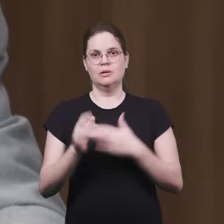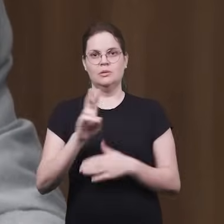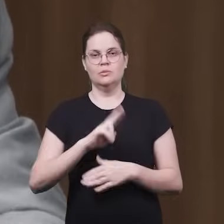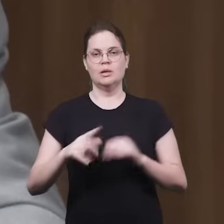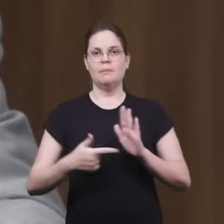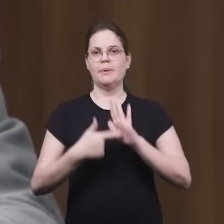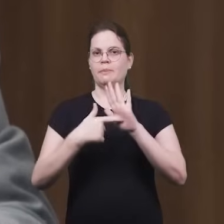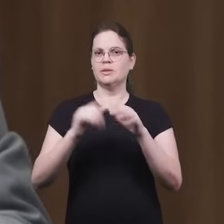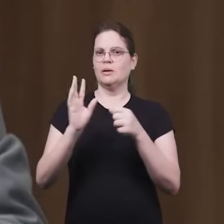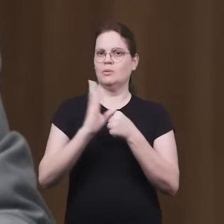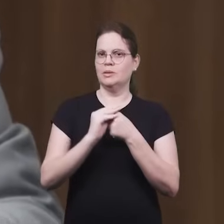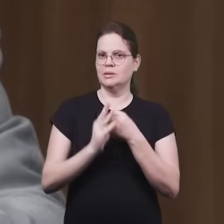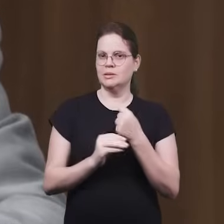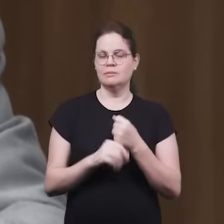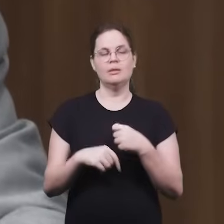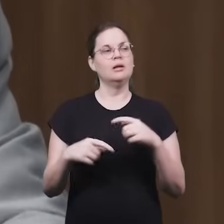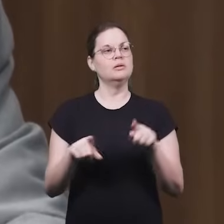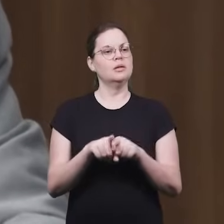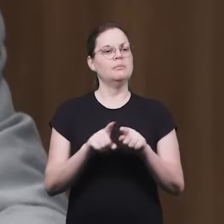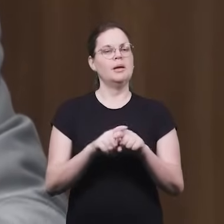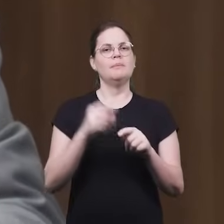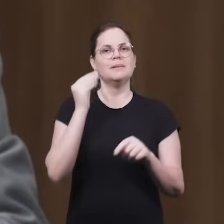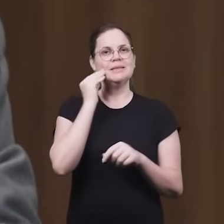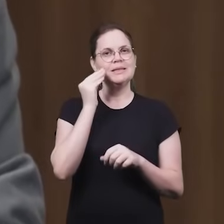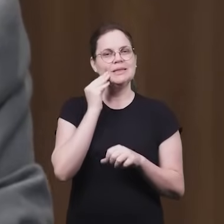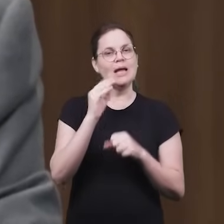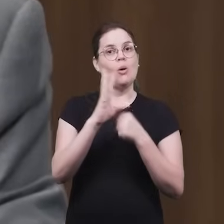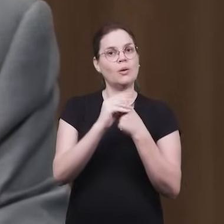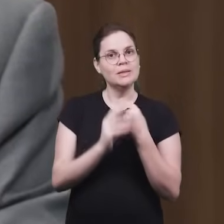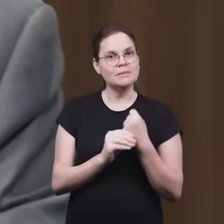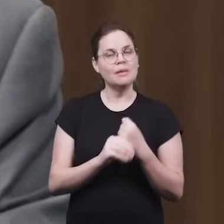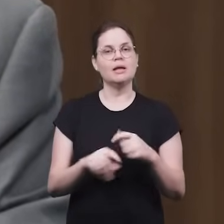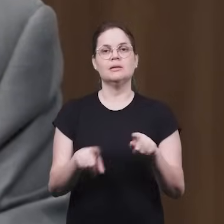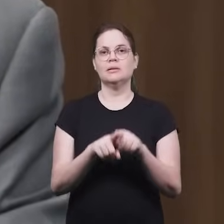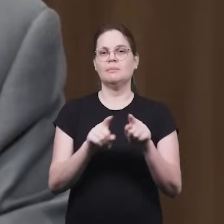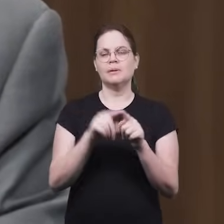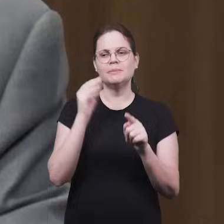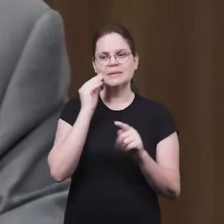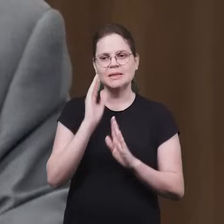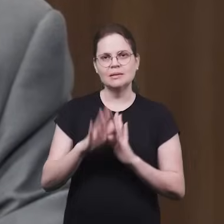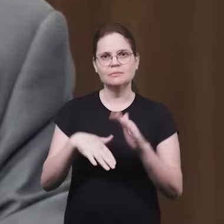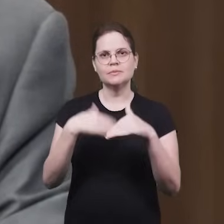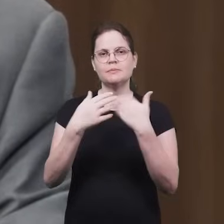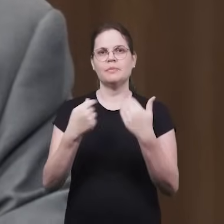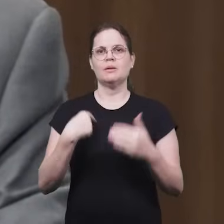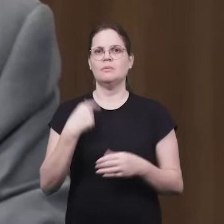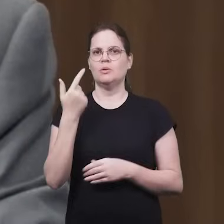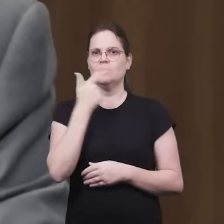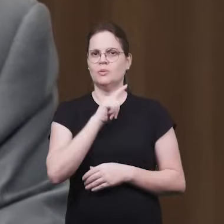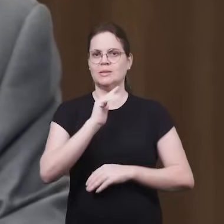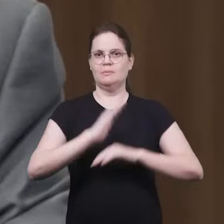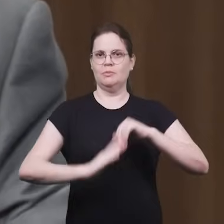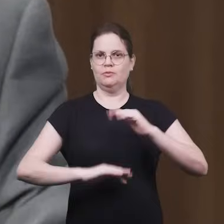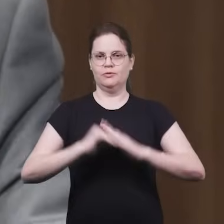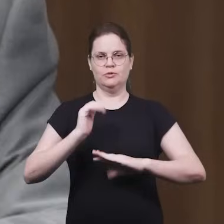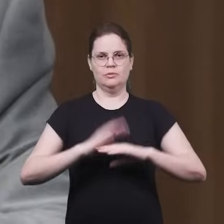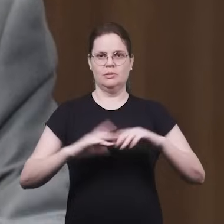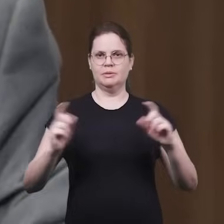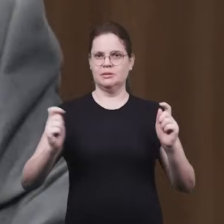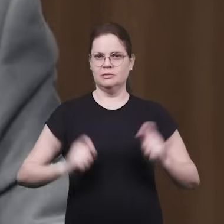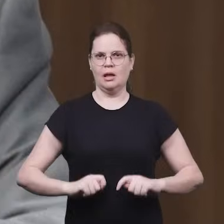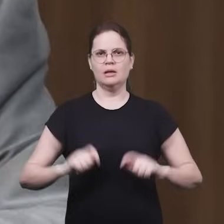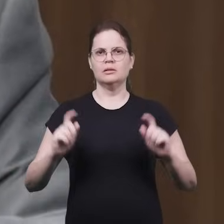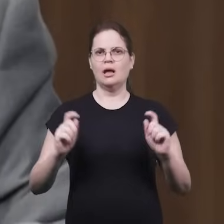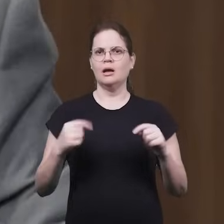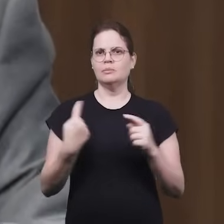buscar informação, para buscar aperfeiçoamento, para você ser um excelente profissional, você ter uma excelente